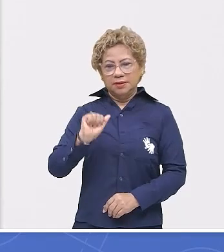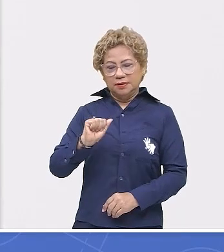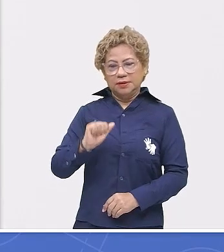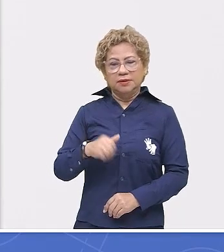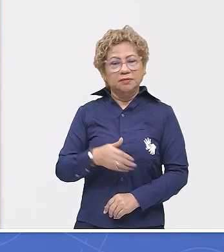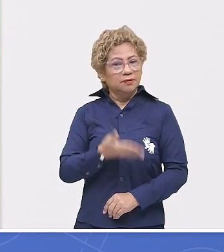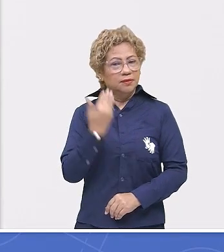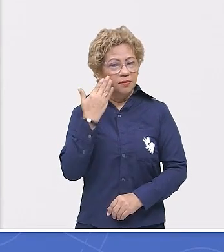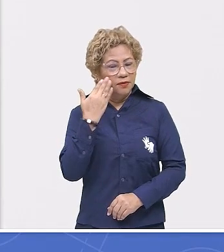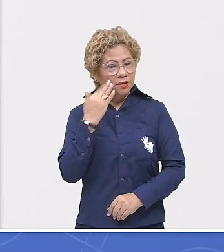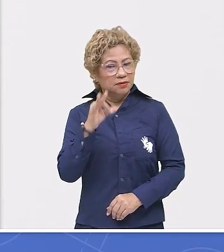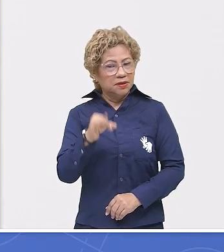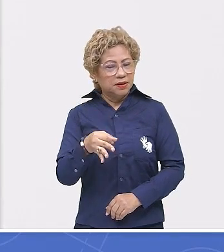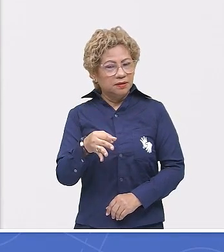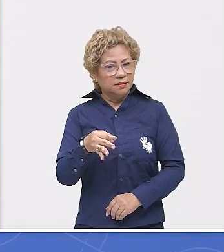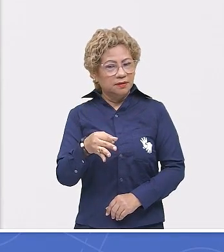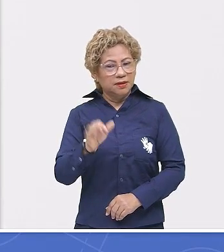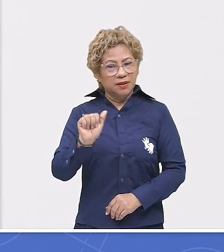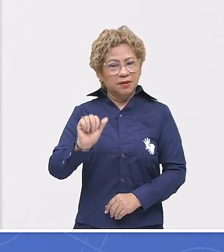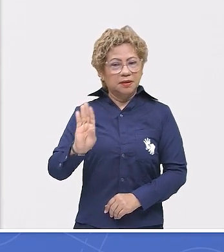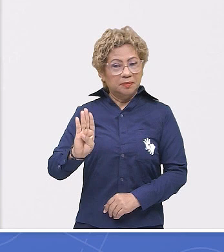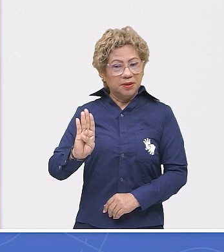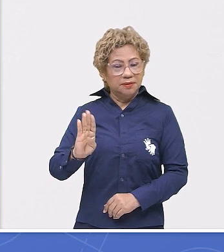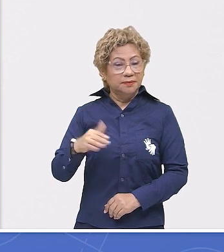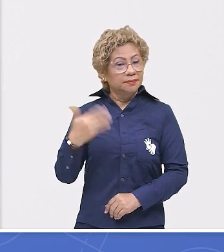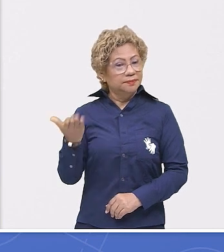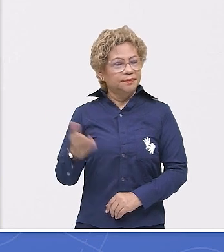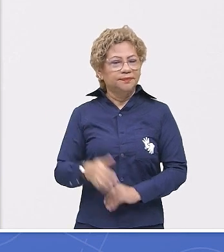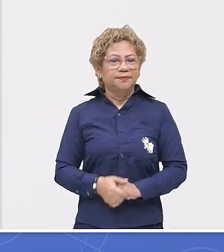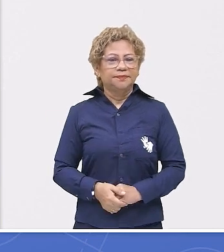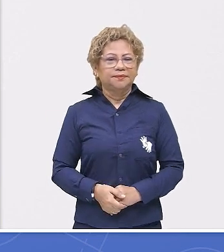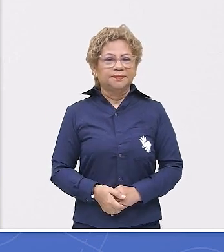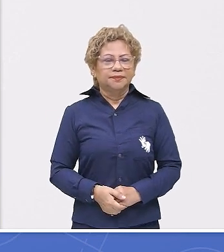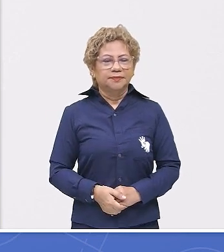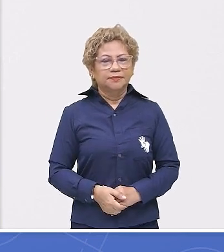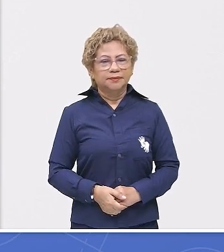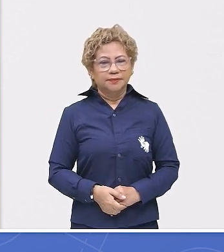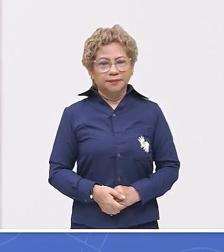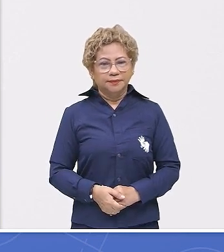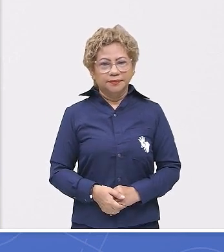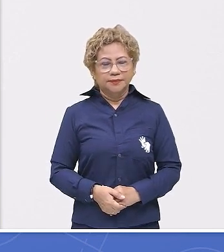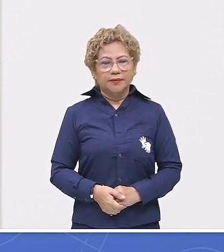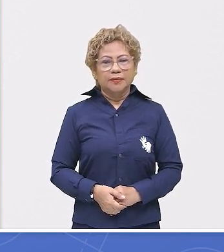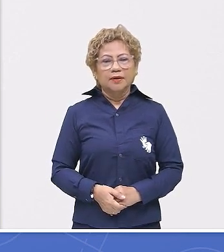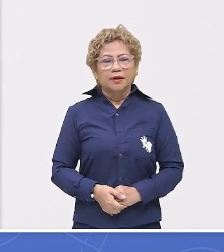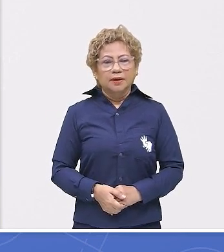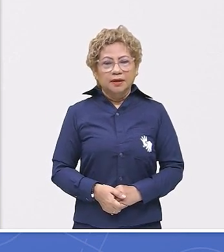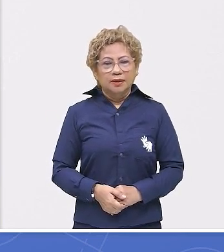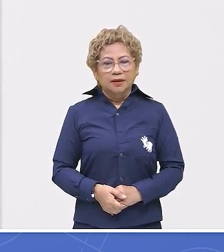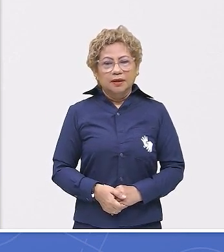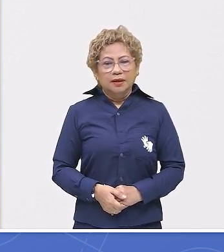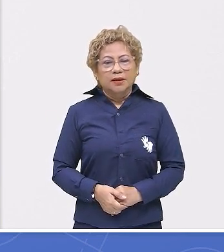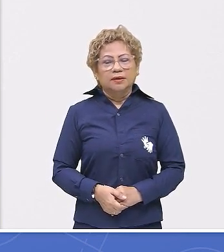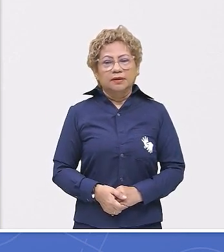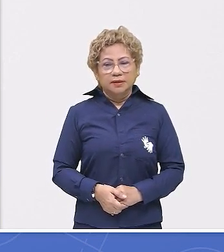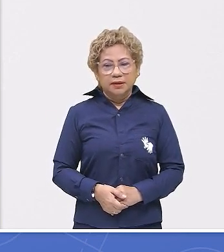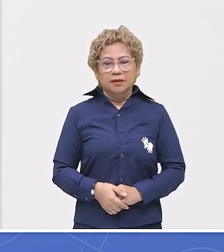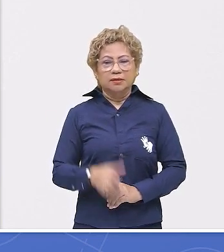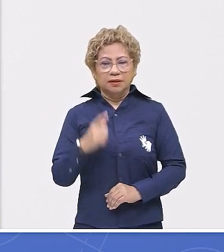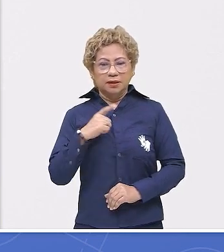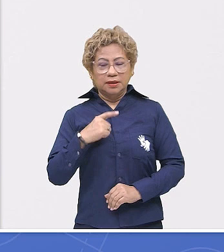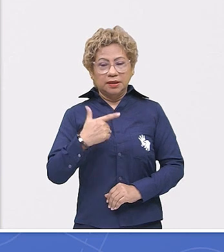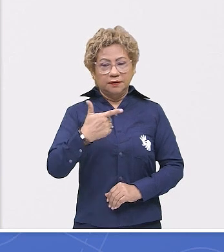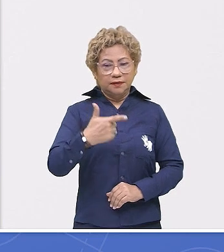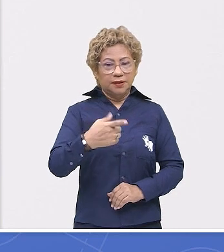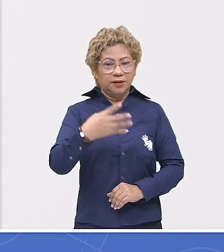lá verificar estas respostas. Gente, na primeira questão, cada uma das 24 partes